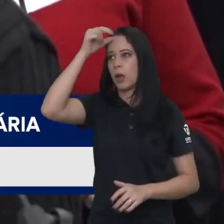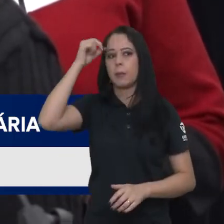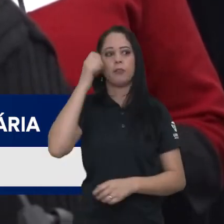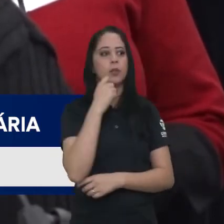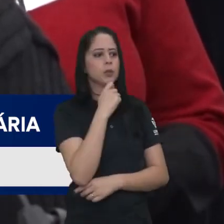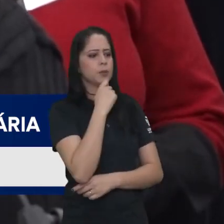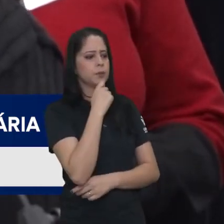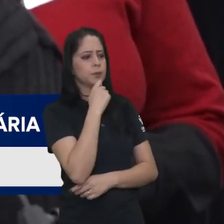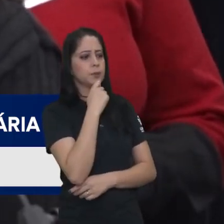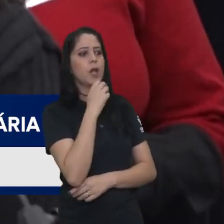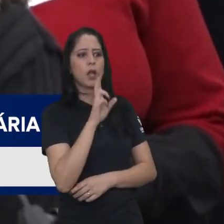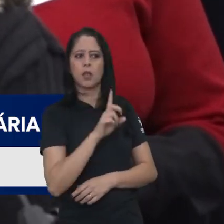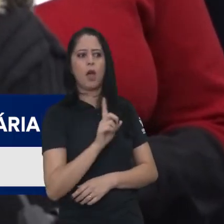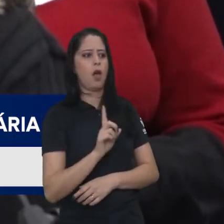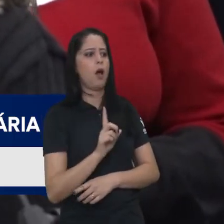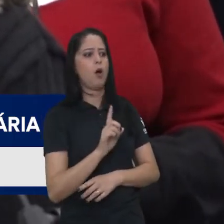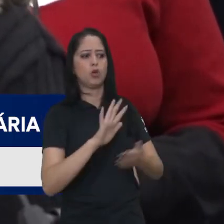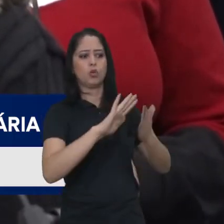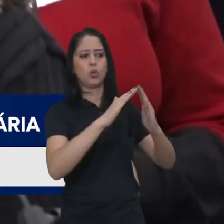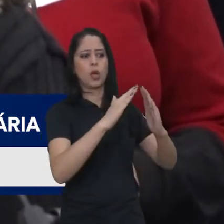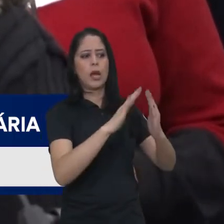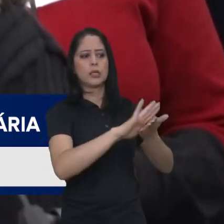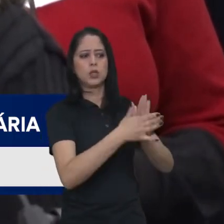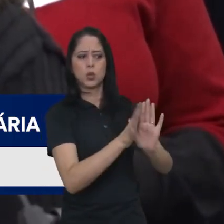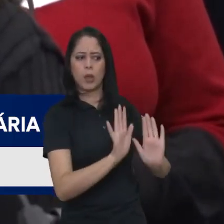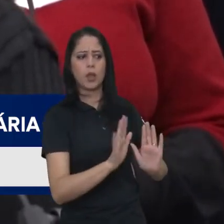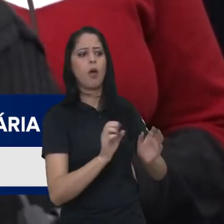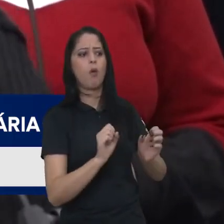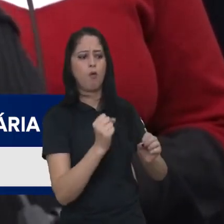quero, eu vou regularizar? É possível isso?